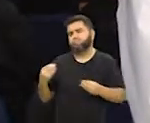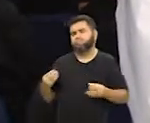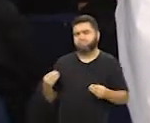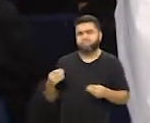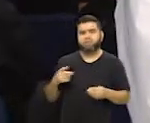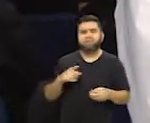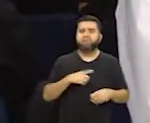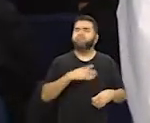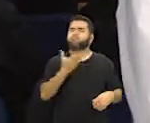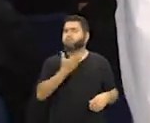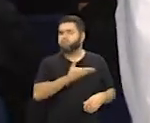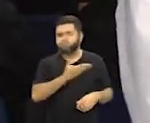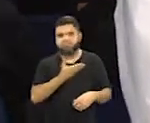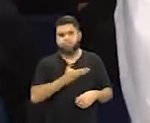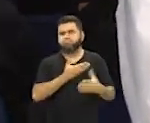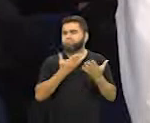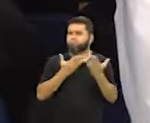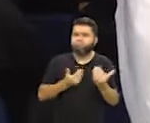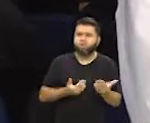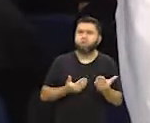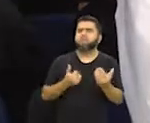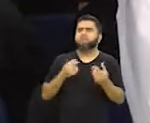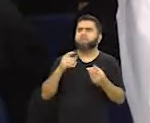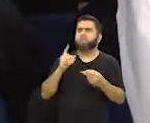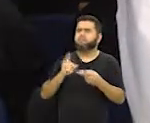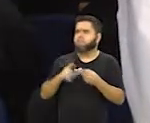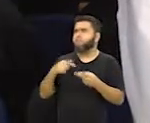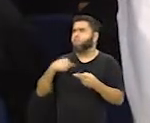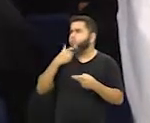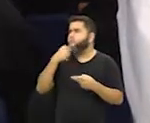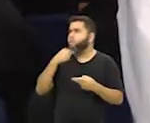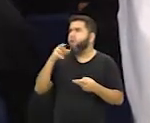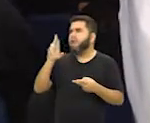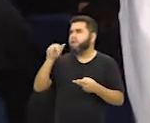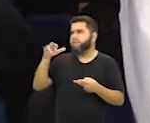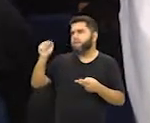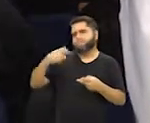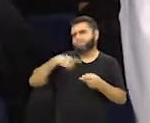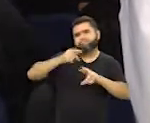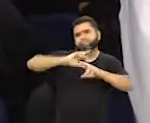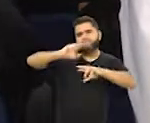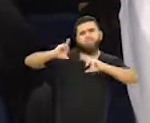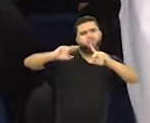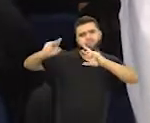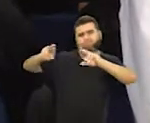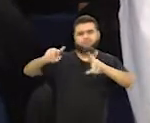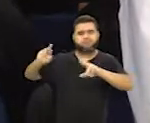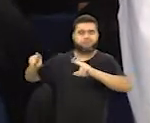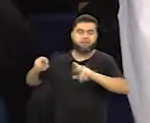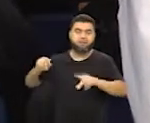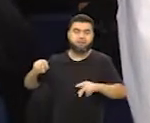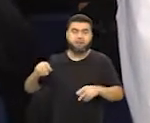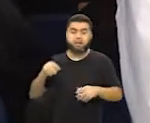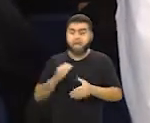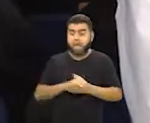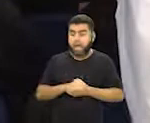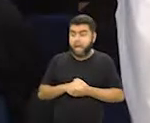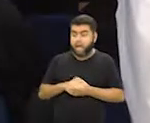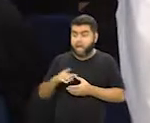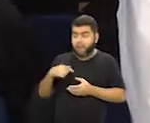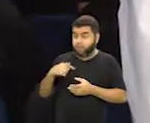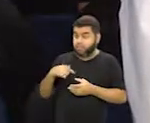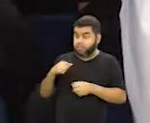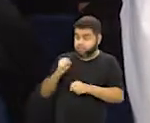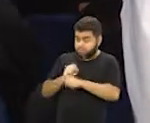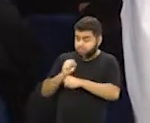amigos, muitos jovens lá, como tem, você? Tem. Tem eu, tem o Renan e tem outros também. Ah, você me disse